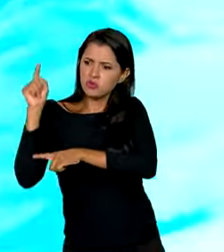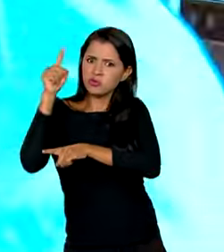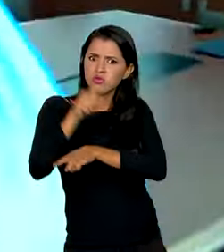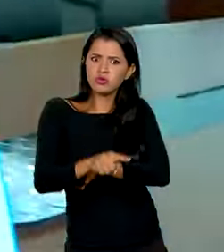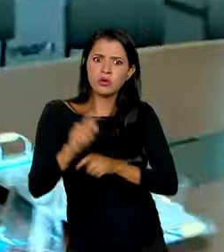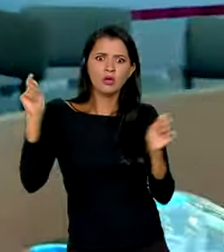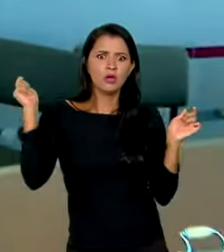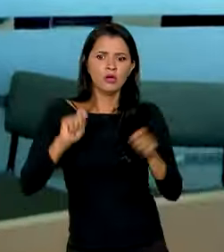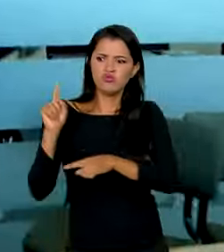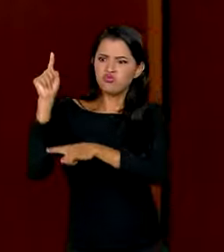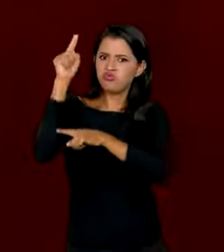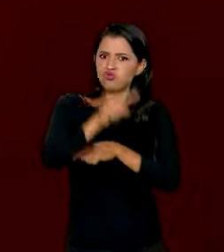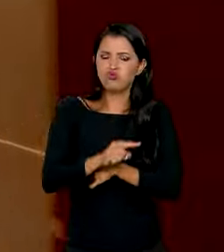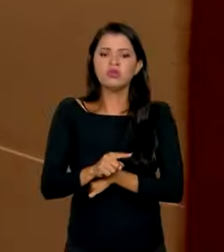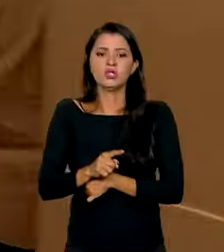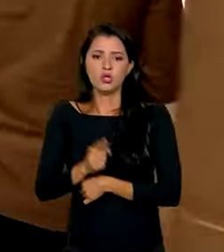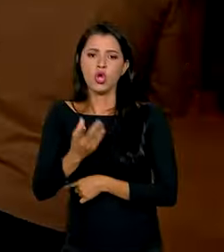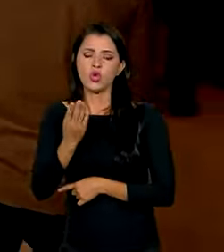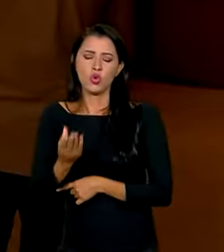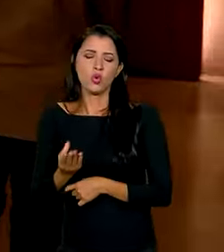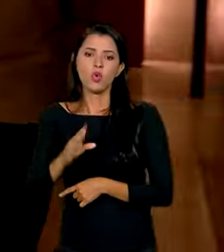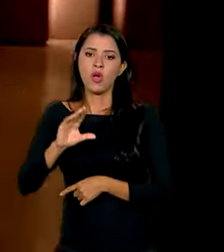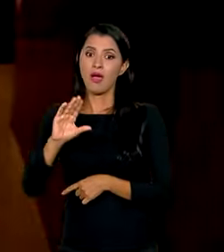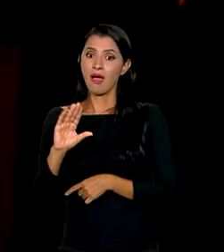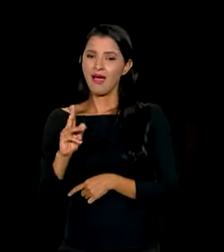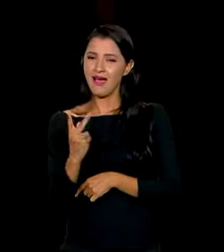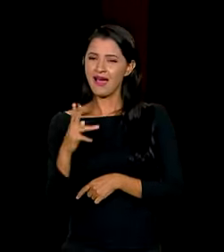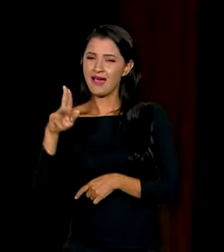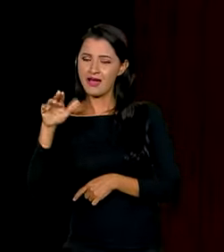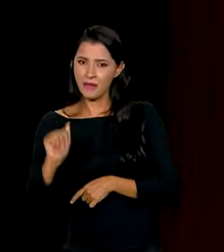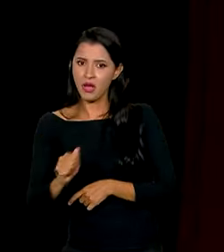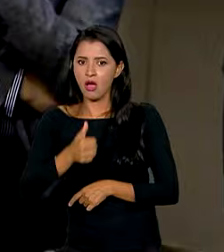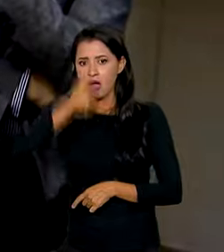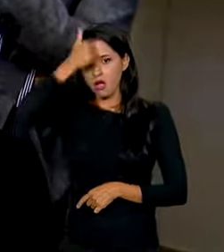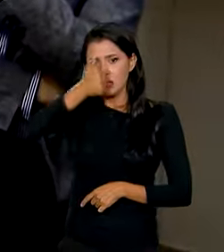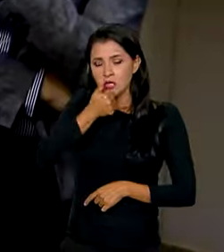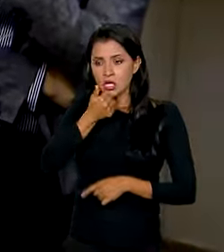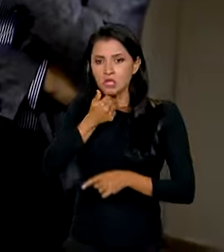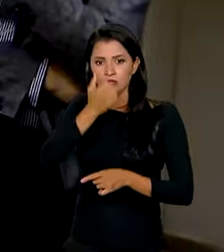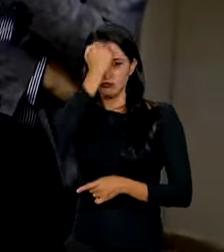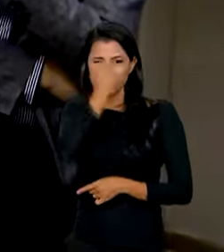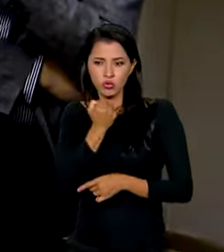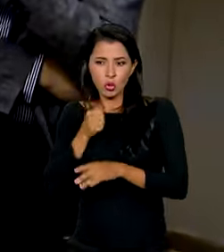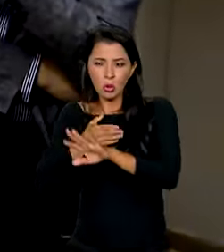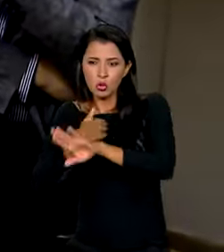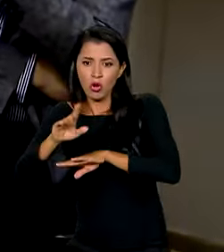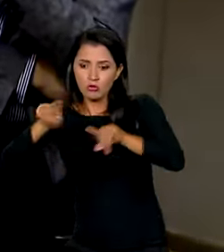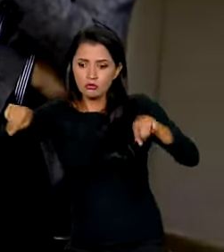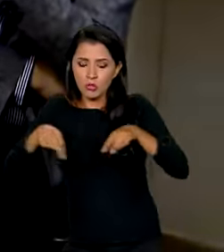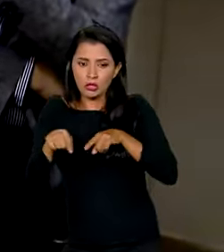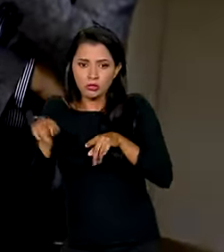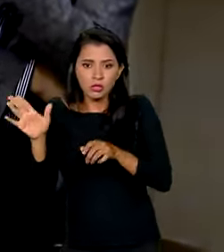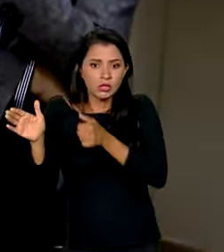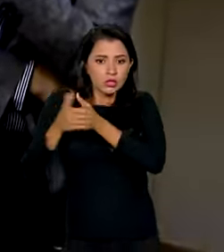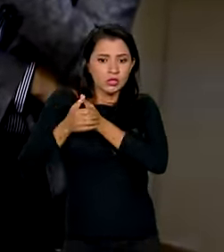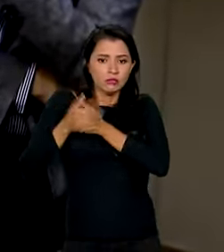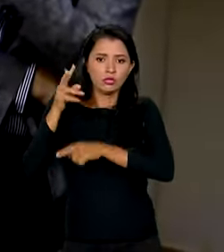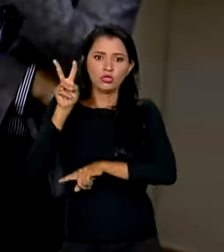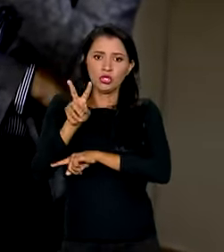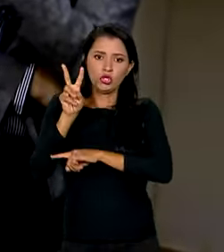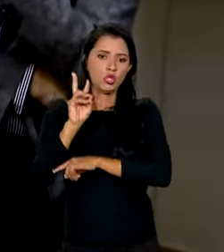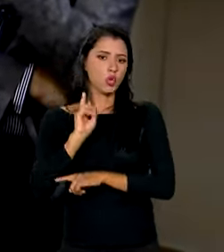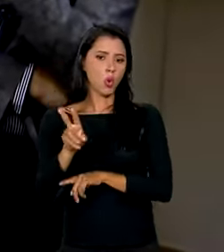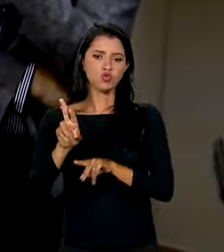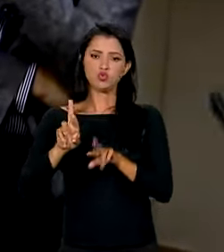de foguetes do Hamas. Todo mundo corre para um quarto protegido e segue o jogo. Para não atrapalhar o andar